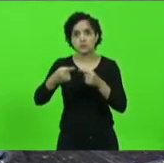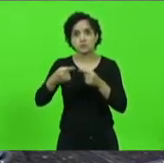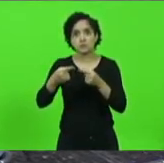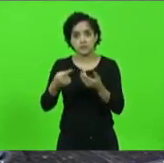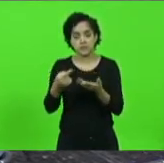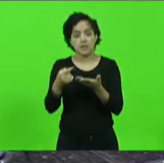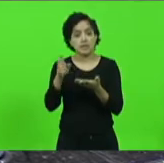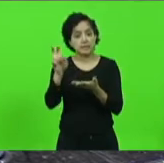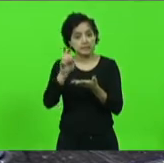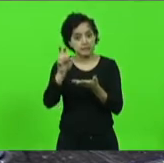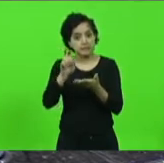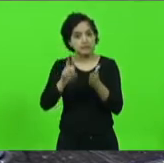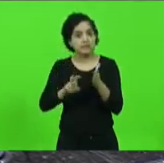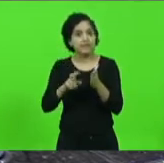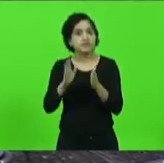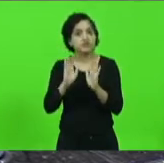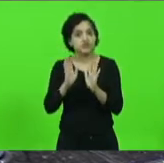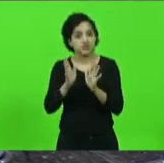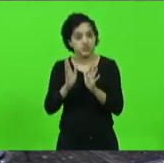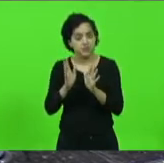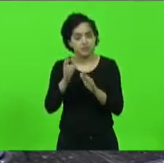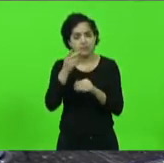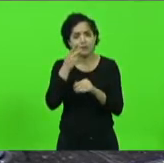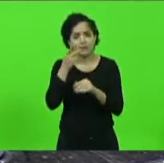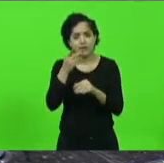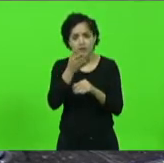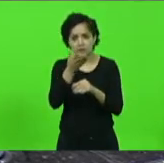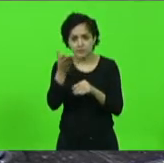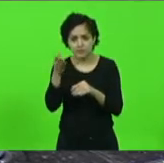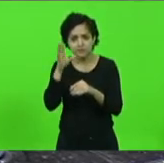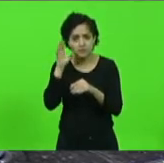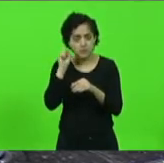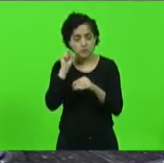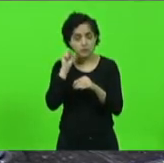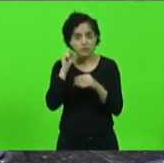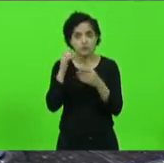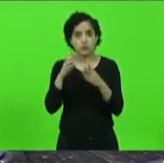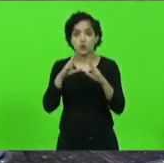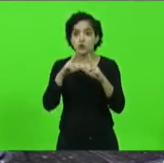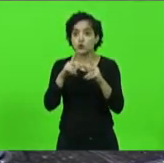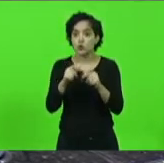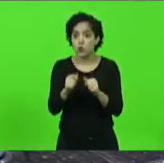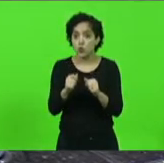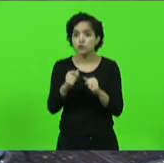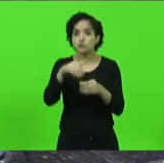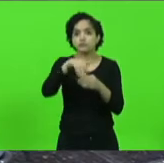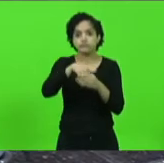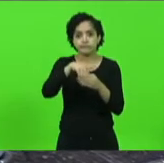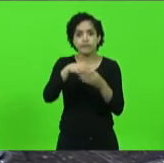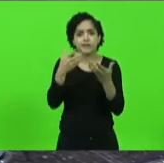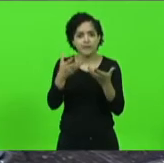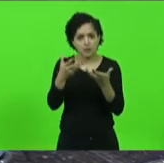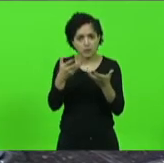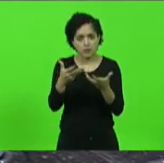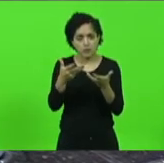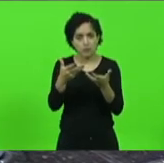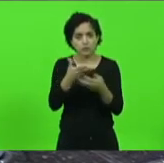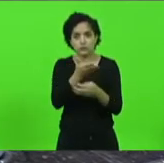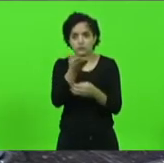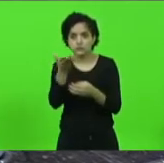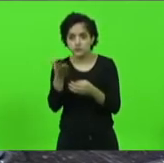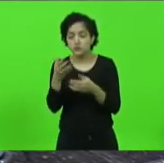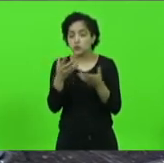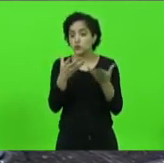vez, para dizer aos senhores praças que estão nos ouvindo aqui, todo mundo quer o voto dos senhores, tá bem? Todos